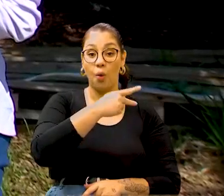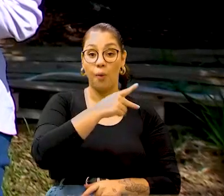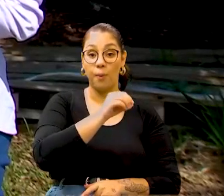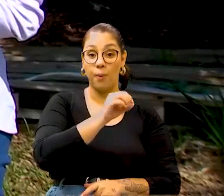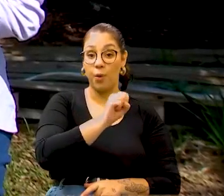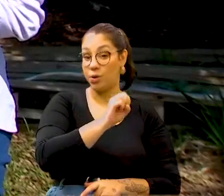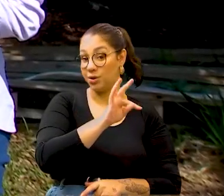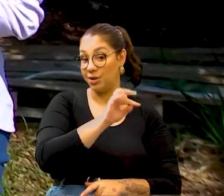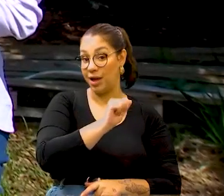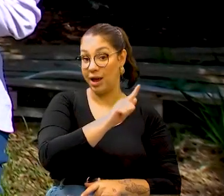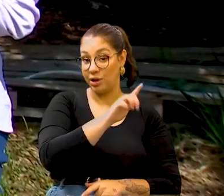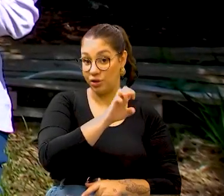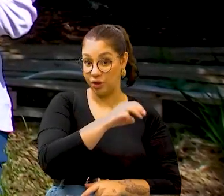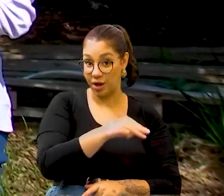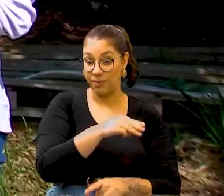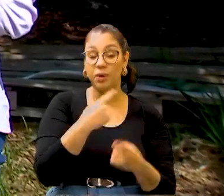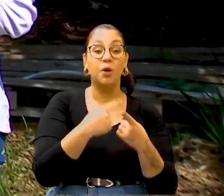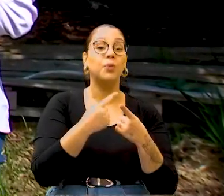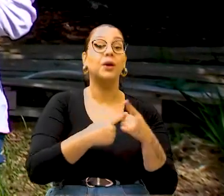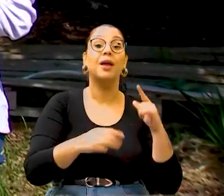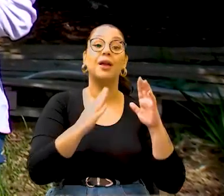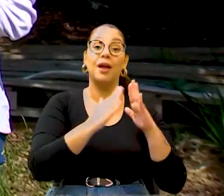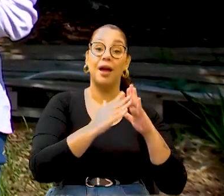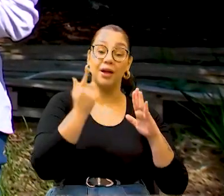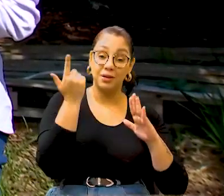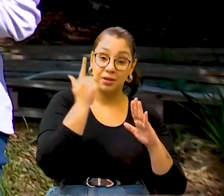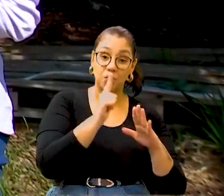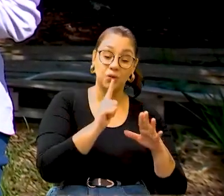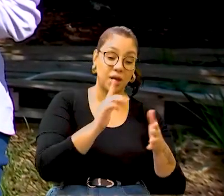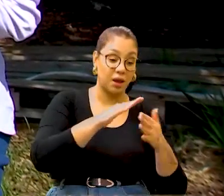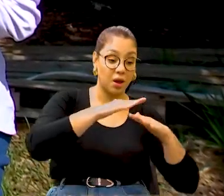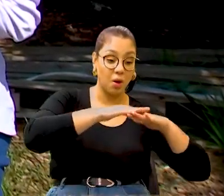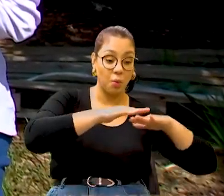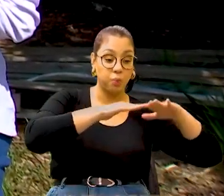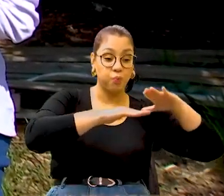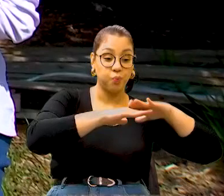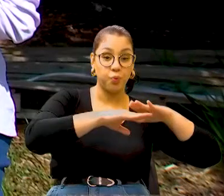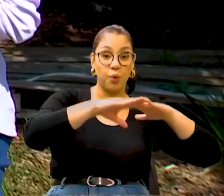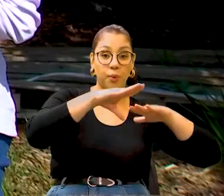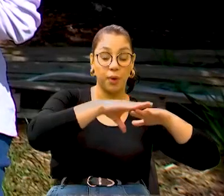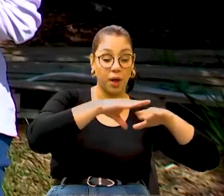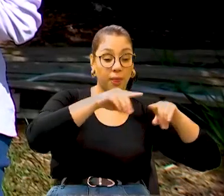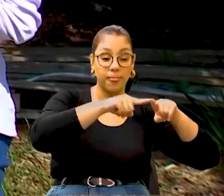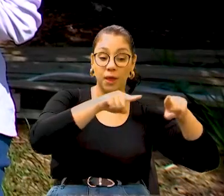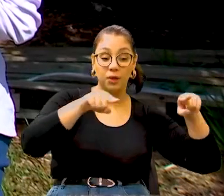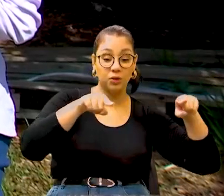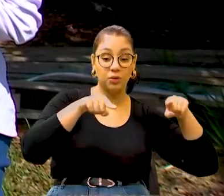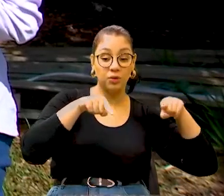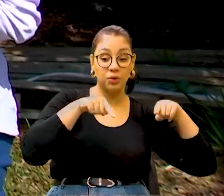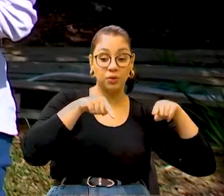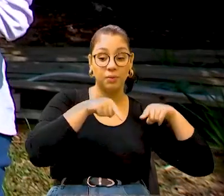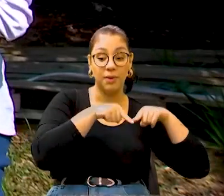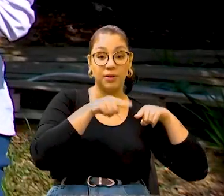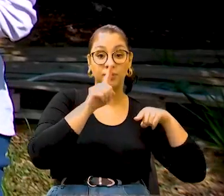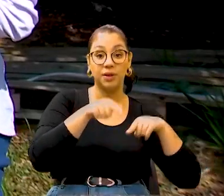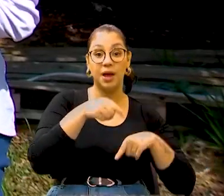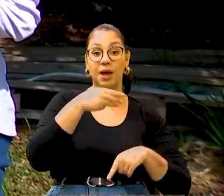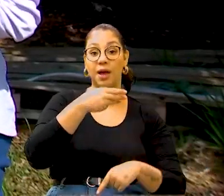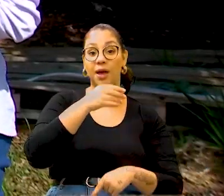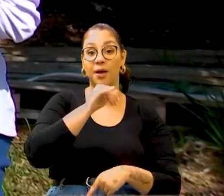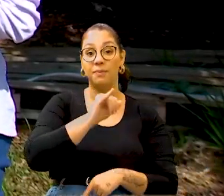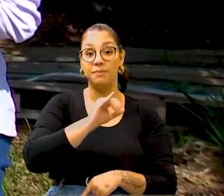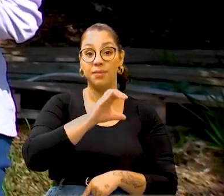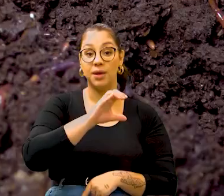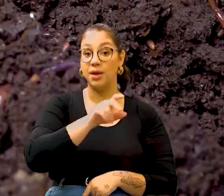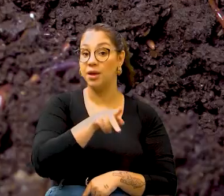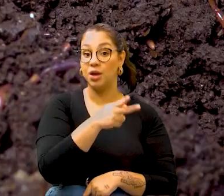que faz uma compostagem em larga escala. Nas casas, a gente consegue fazer a compostagem, o processo de compostagem dentro daquele espaço